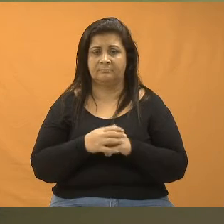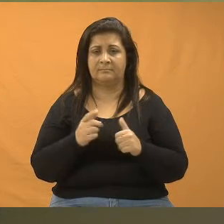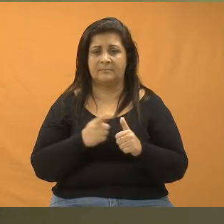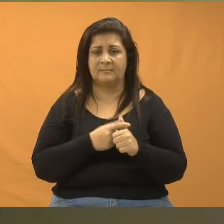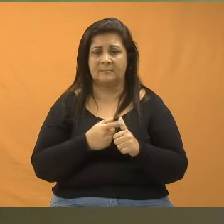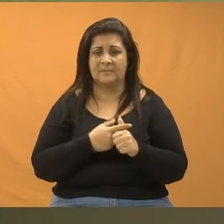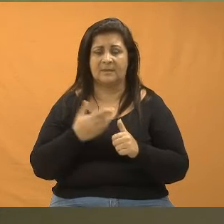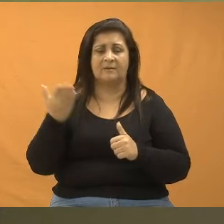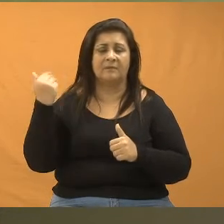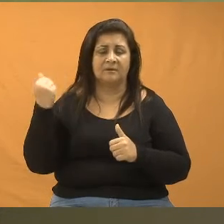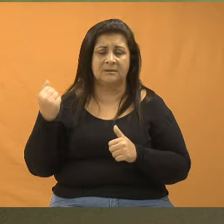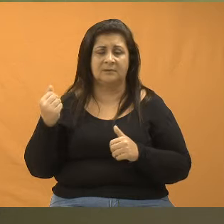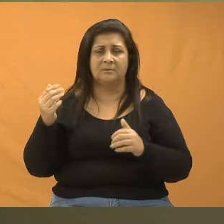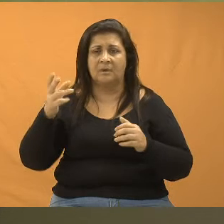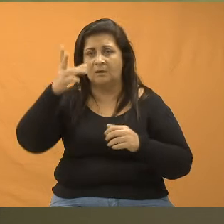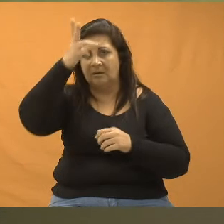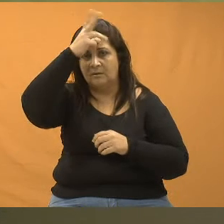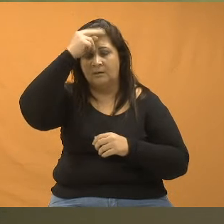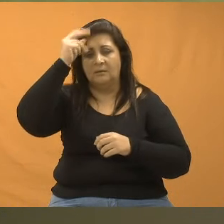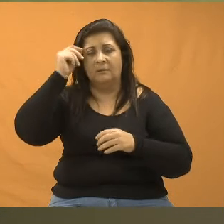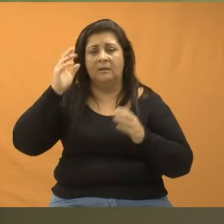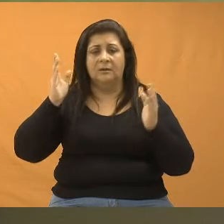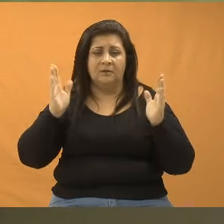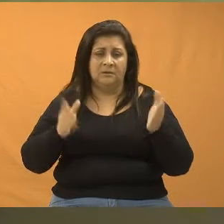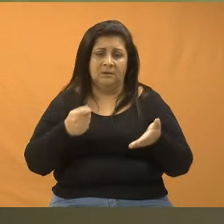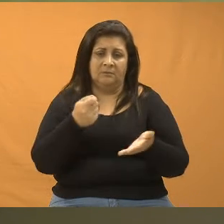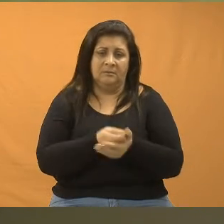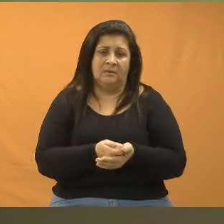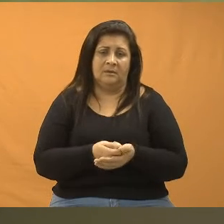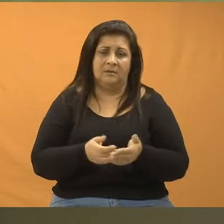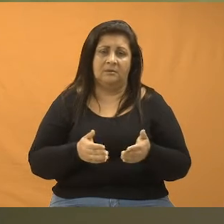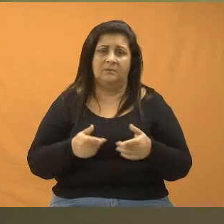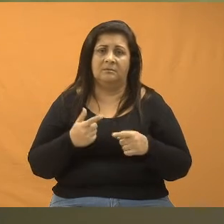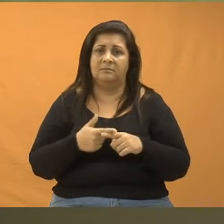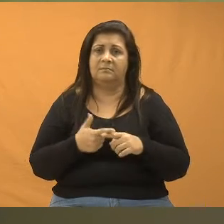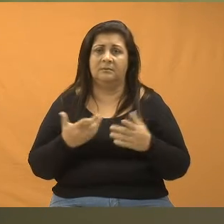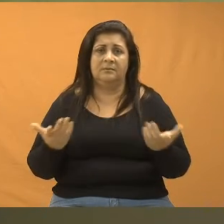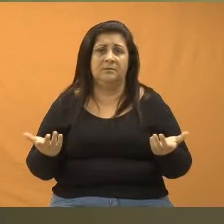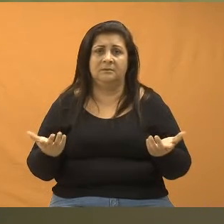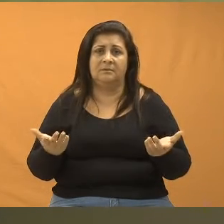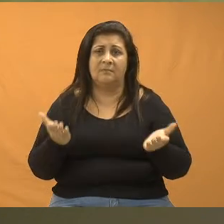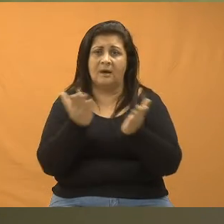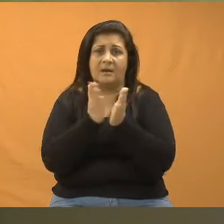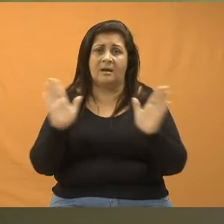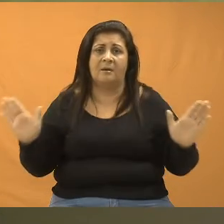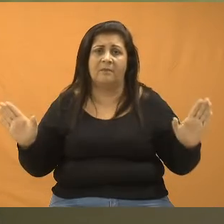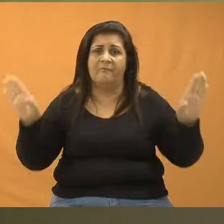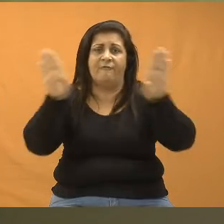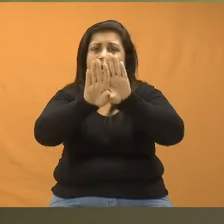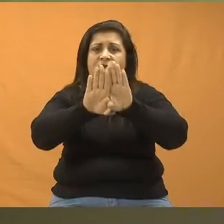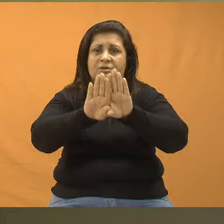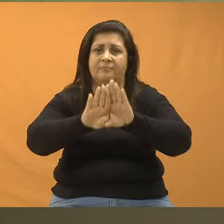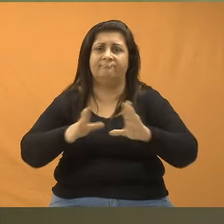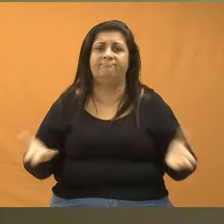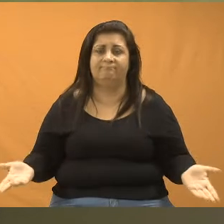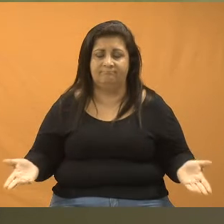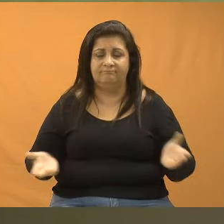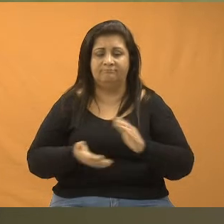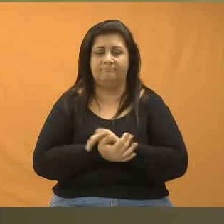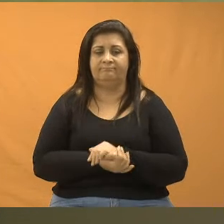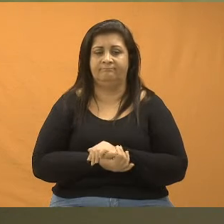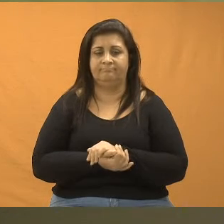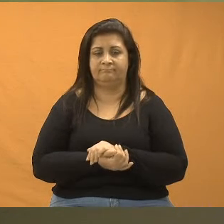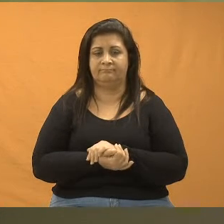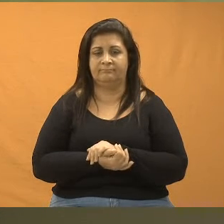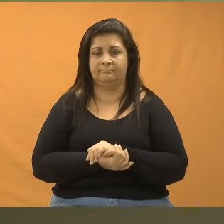prefeitura já está honrando algumas coisas, porque senão corta o serviço. Não tem como não fazer